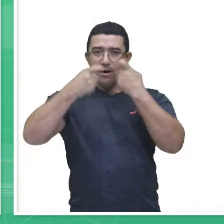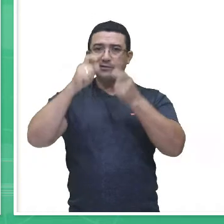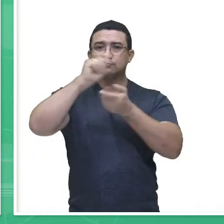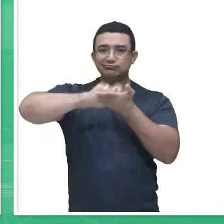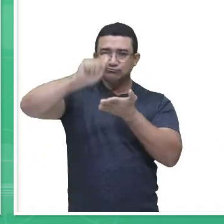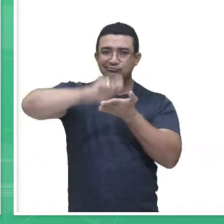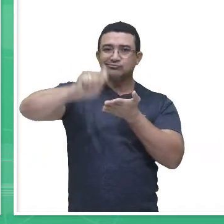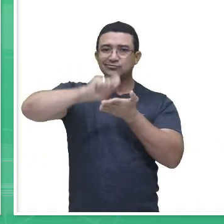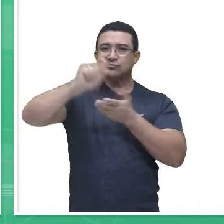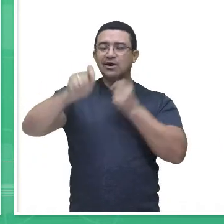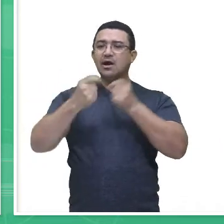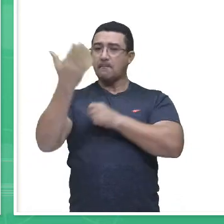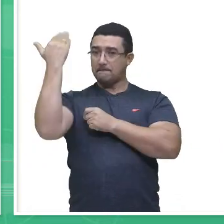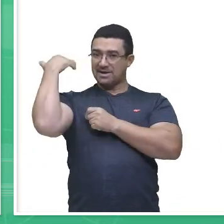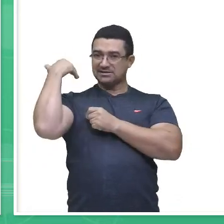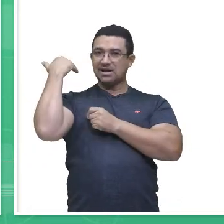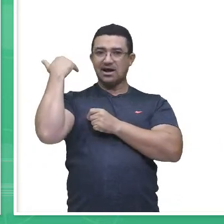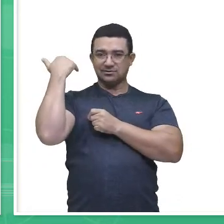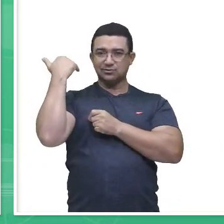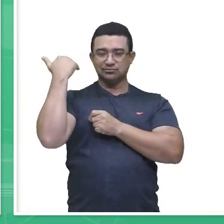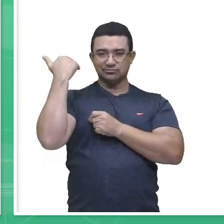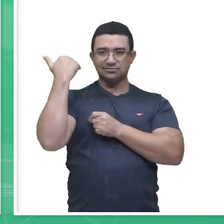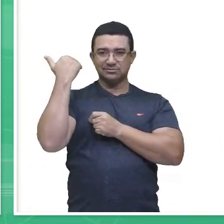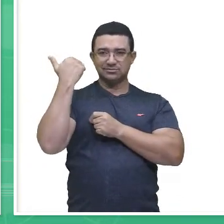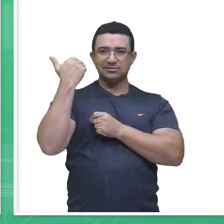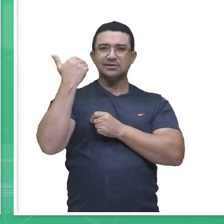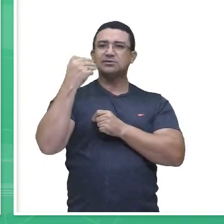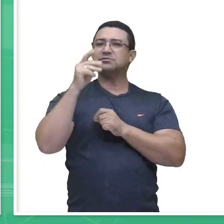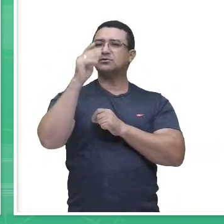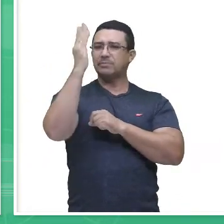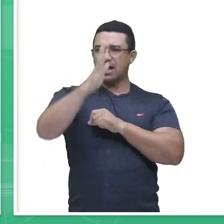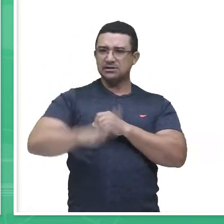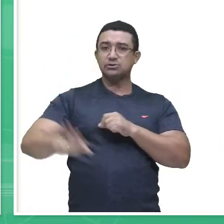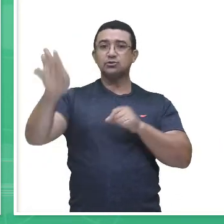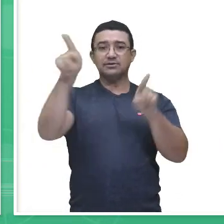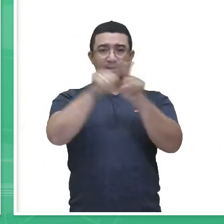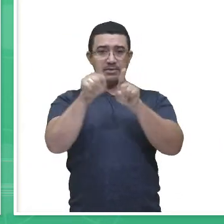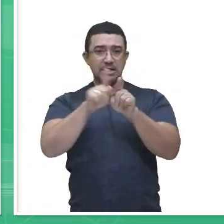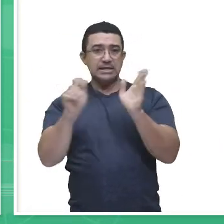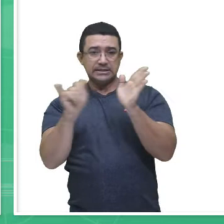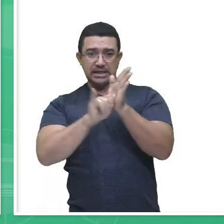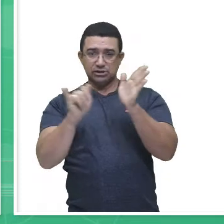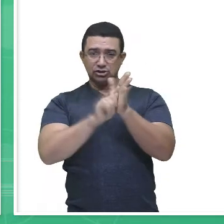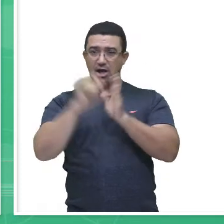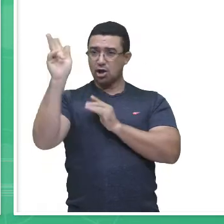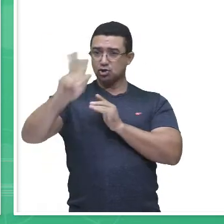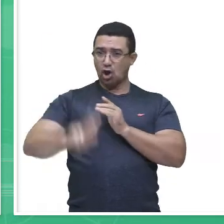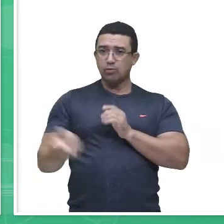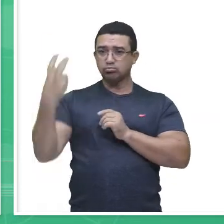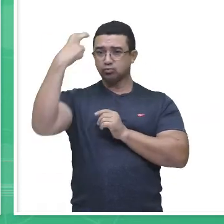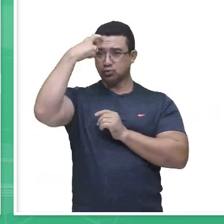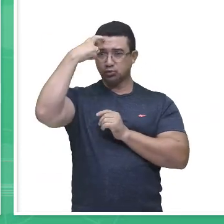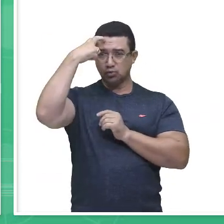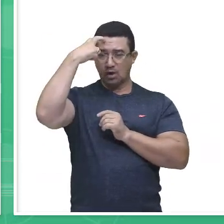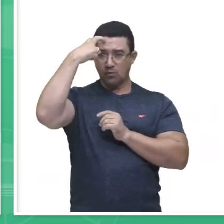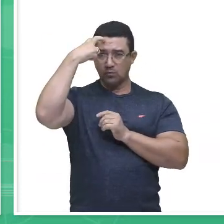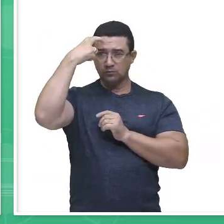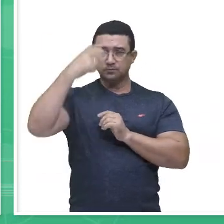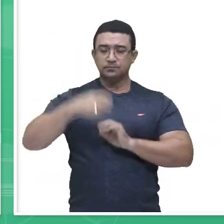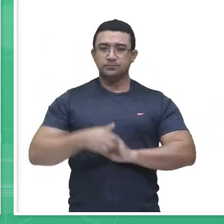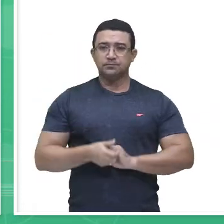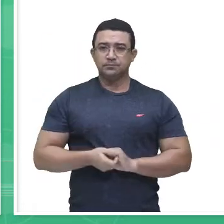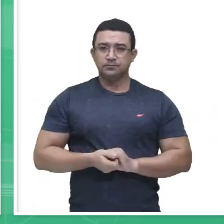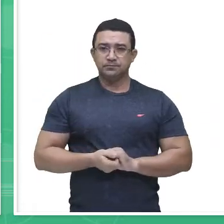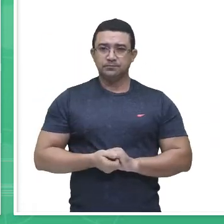identidade histórica e cultural. Pessoal, identidade, tanto histórica